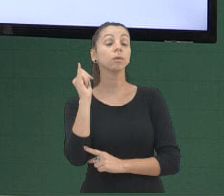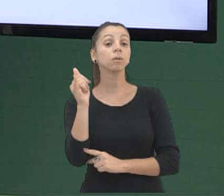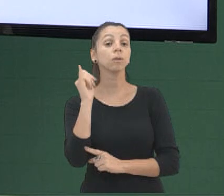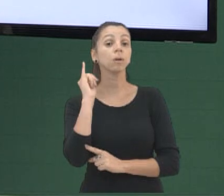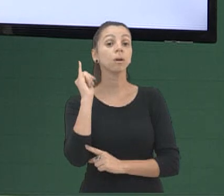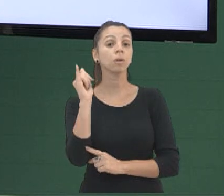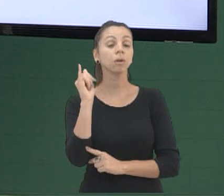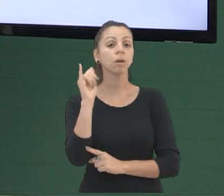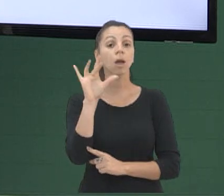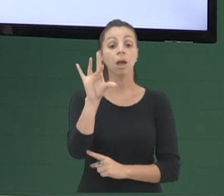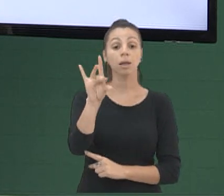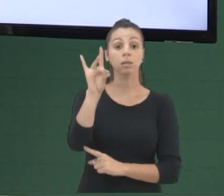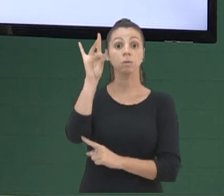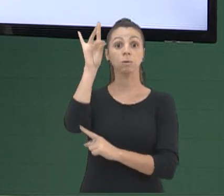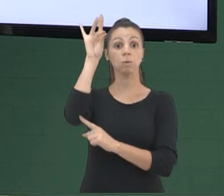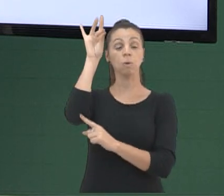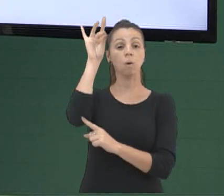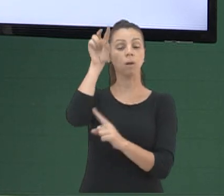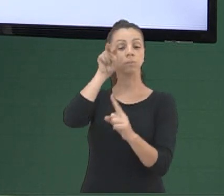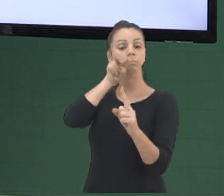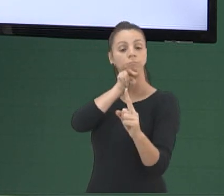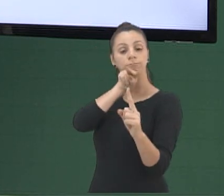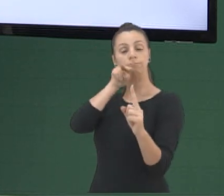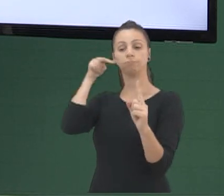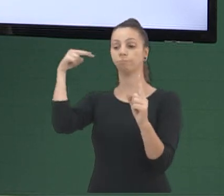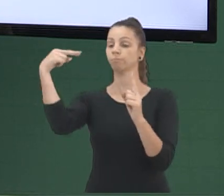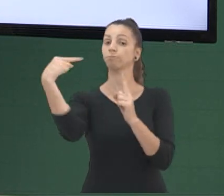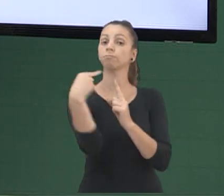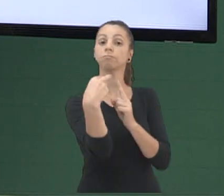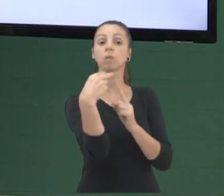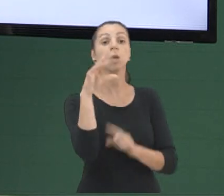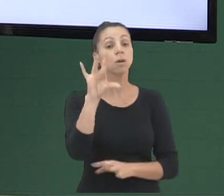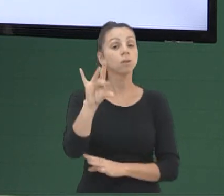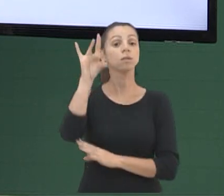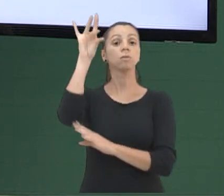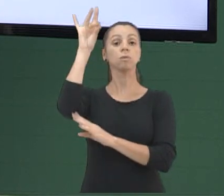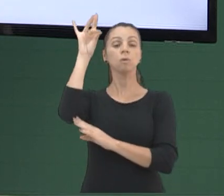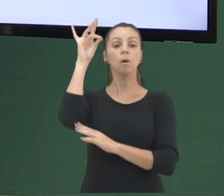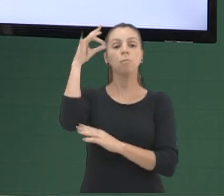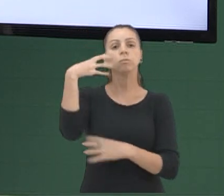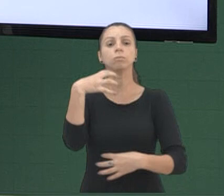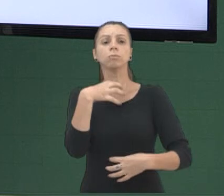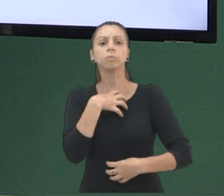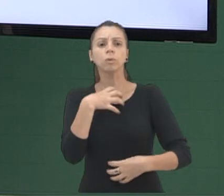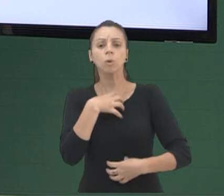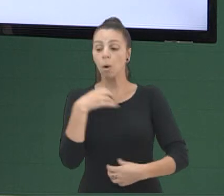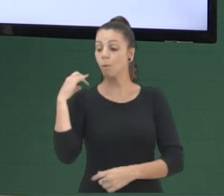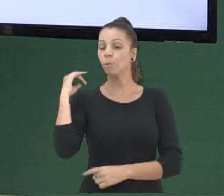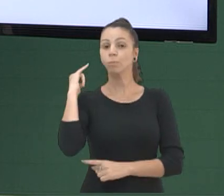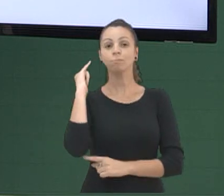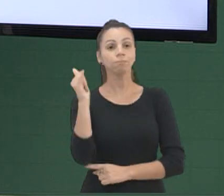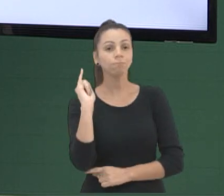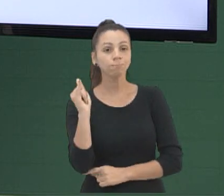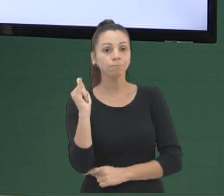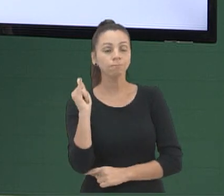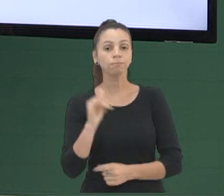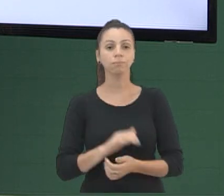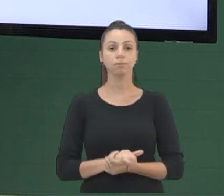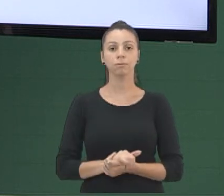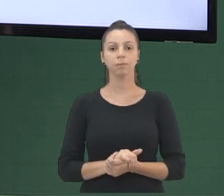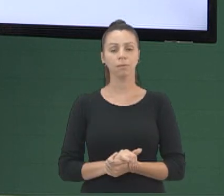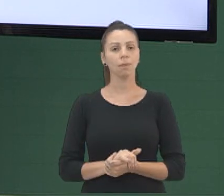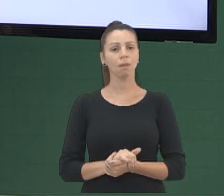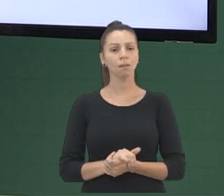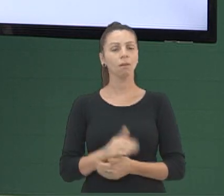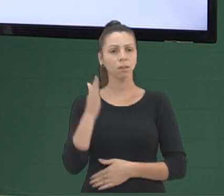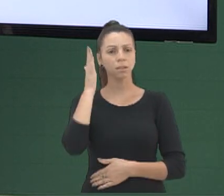se escolhe um ponto de vista. Se escolhe uma maneira de narrar. Na verdade, a gente sabe